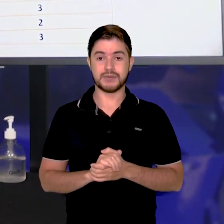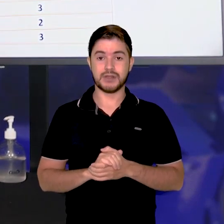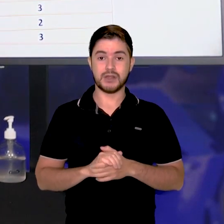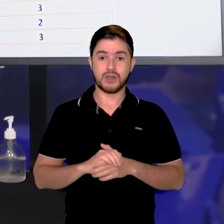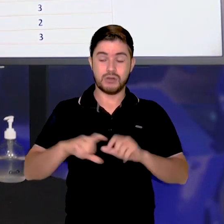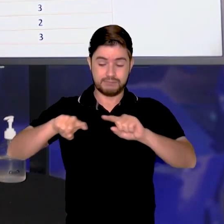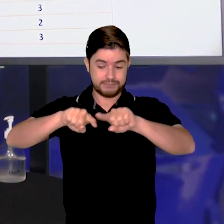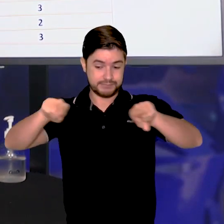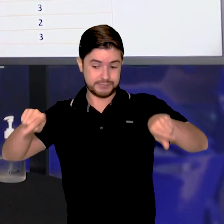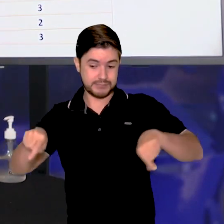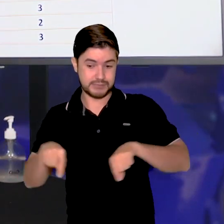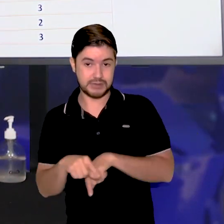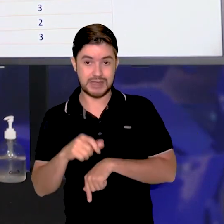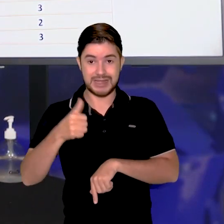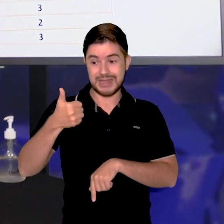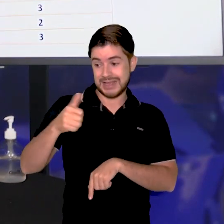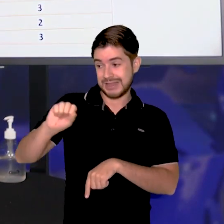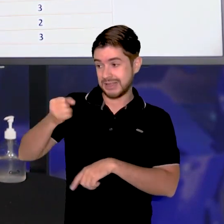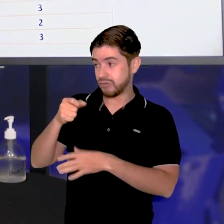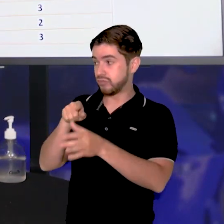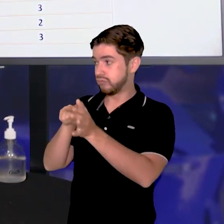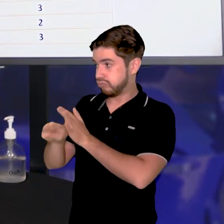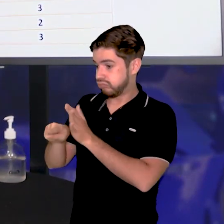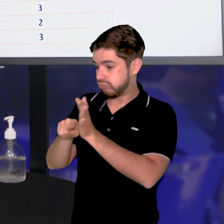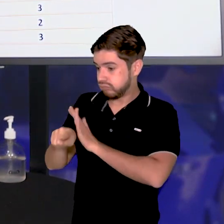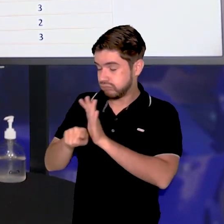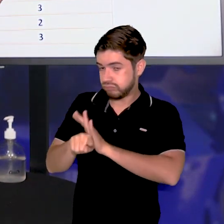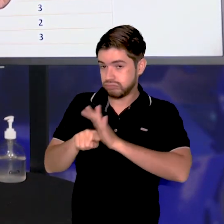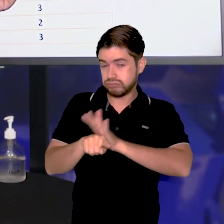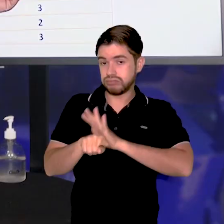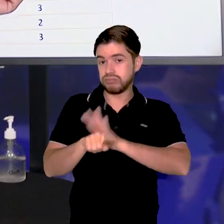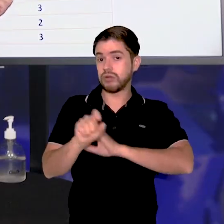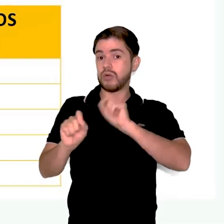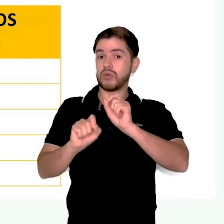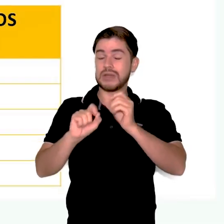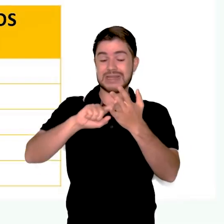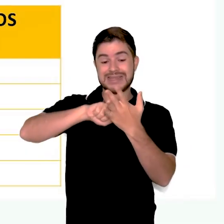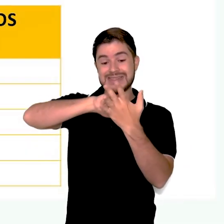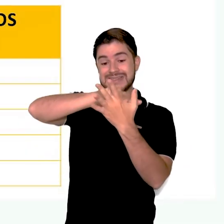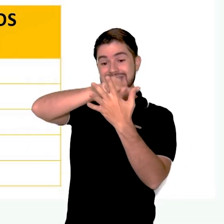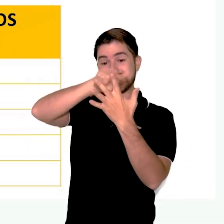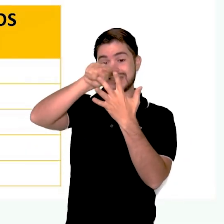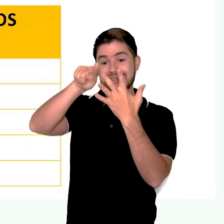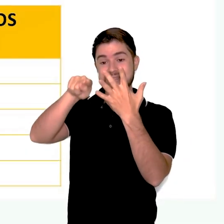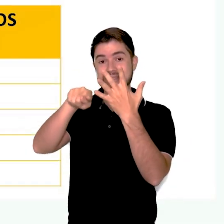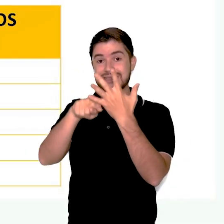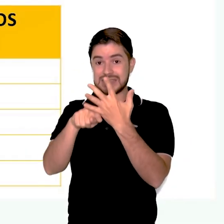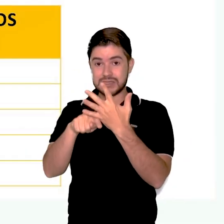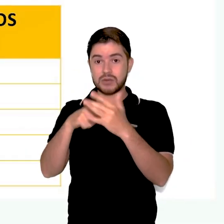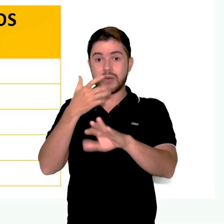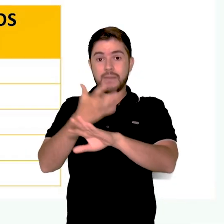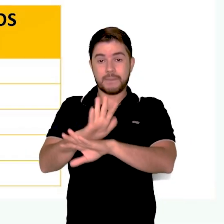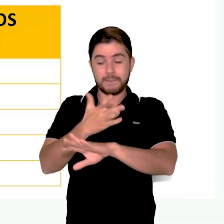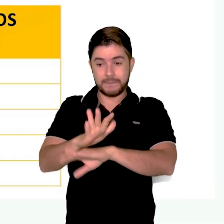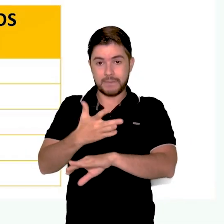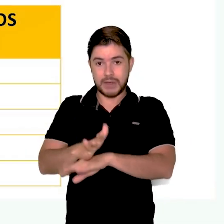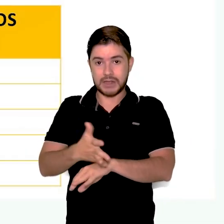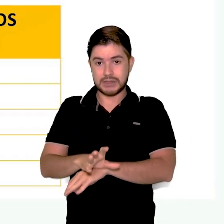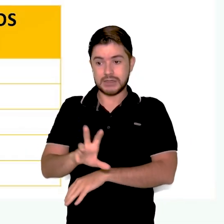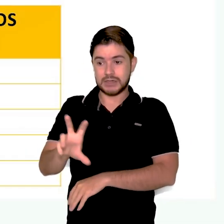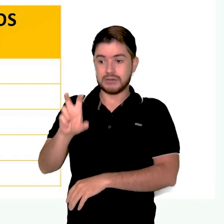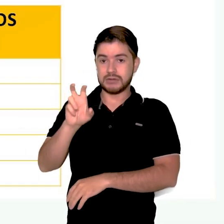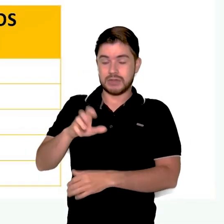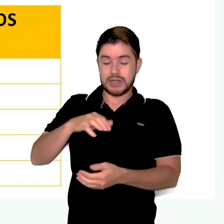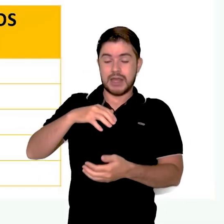dos 18 alunos que Carlos entrevistou, ele identificou que 5 alunos praticam dança, que 5